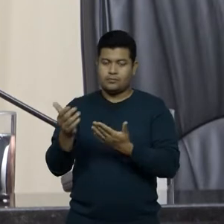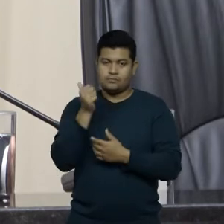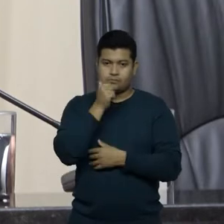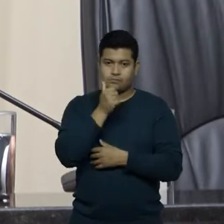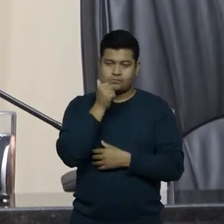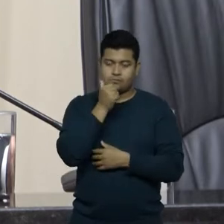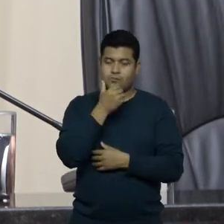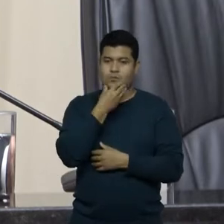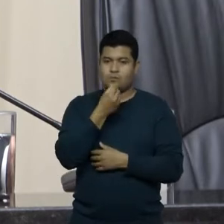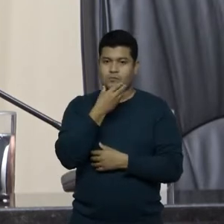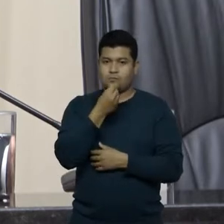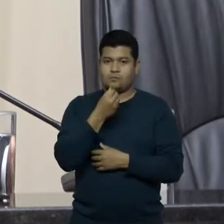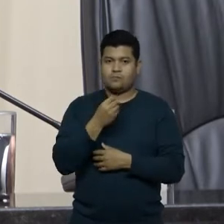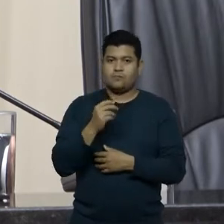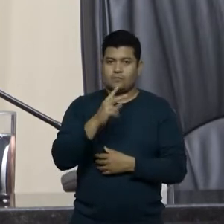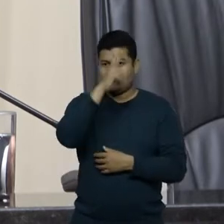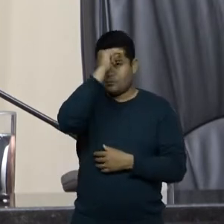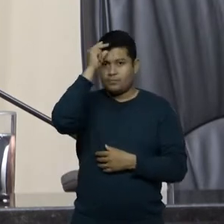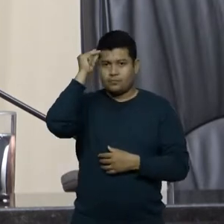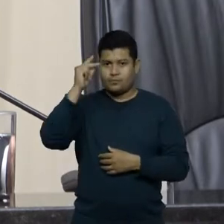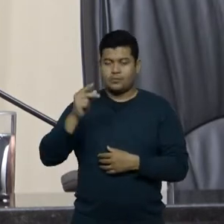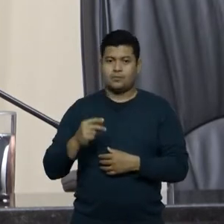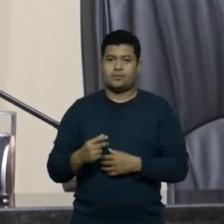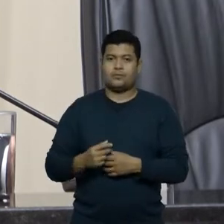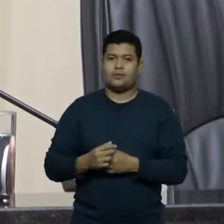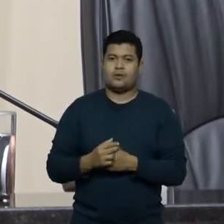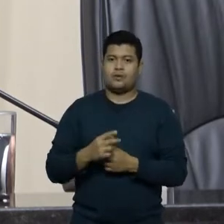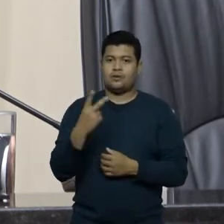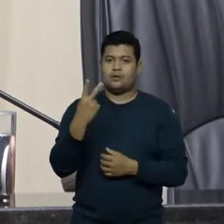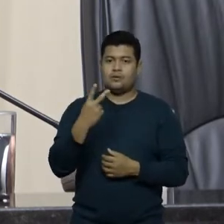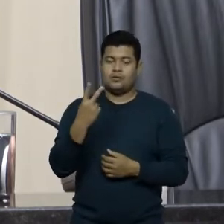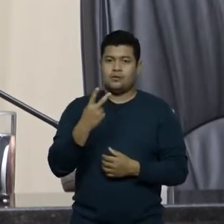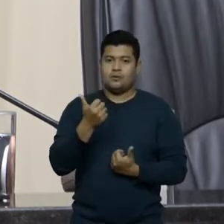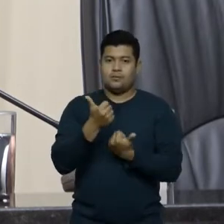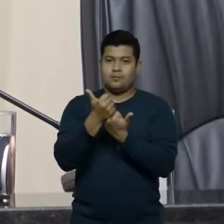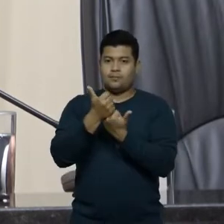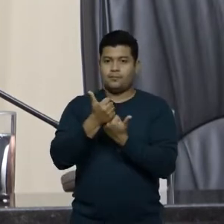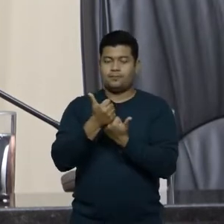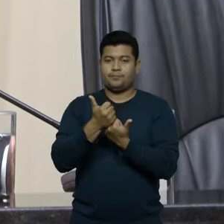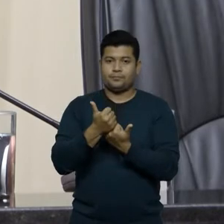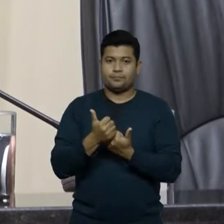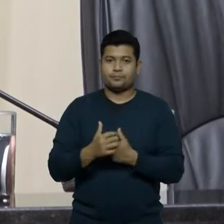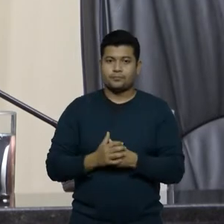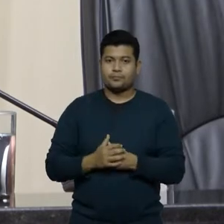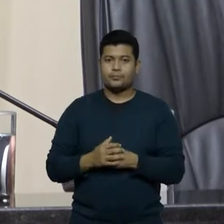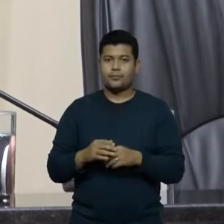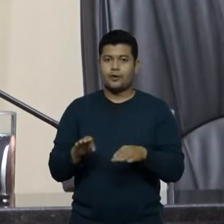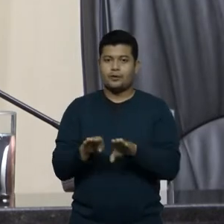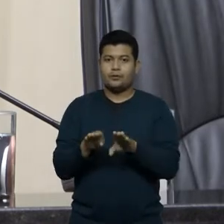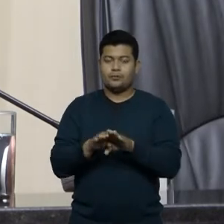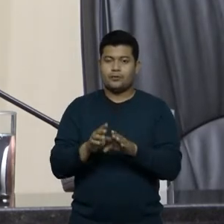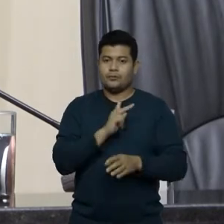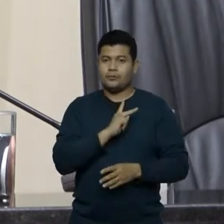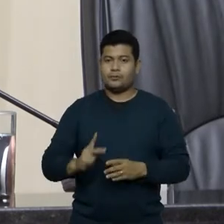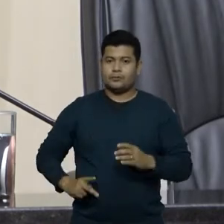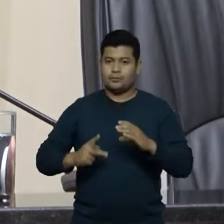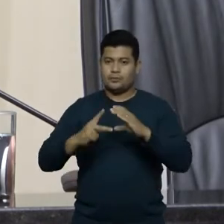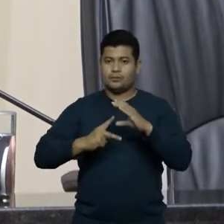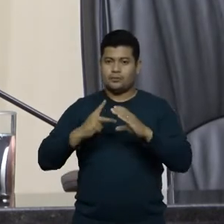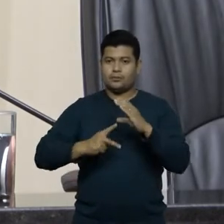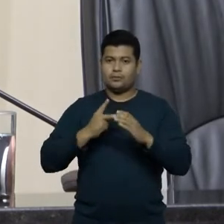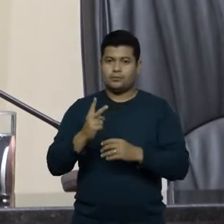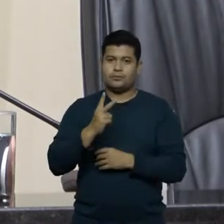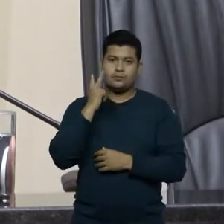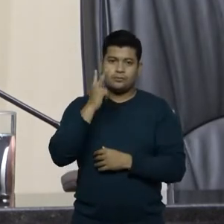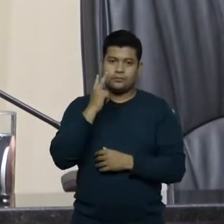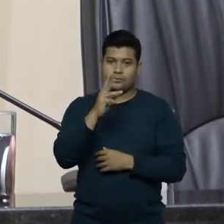de pedras grandes à venda de Souza excelentíssimo senhor presidente da Câmara de Vereadores do município de pedras grandes Vereador